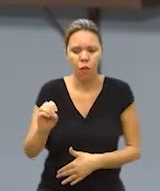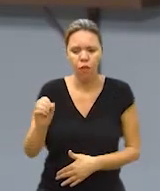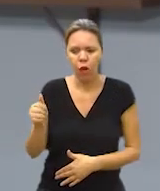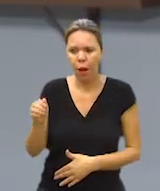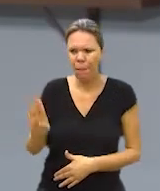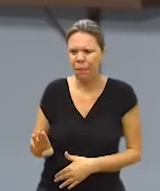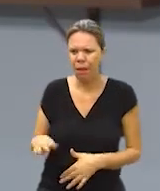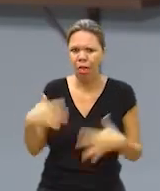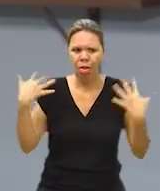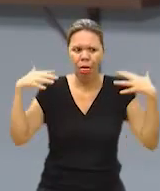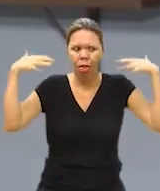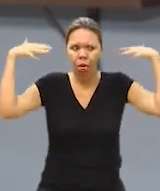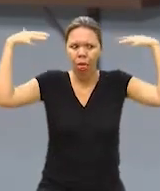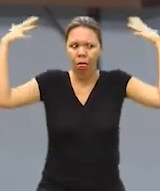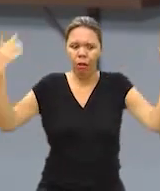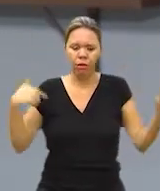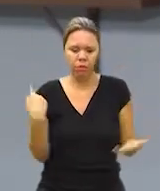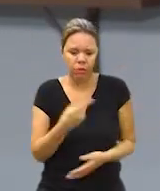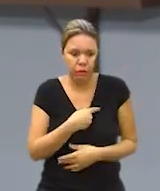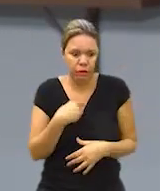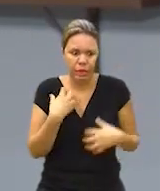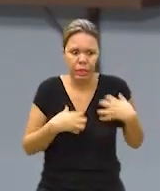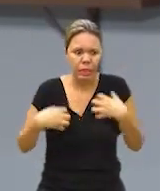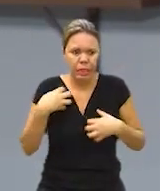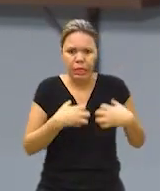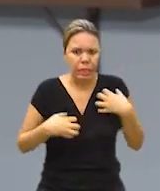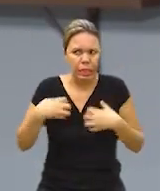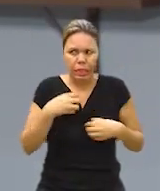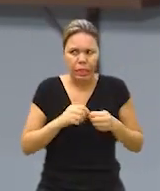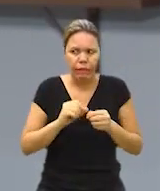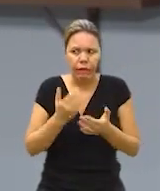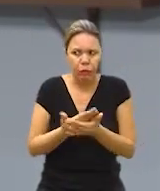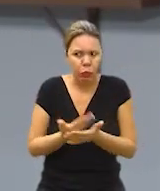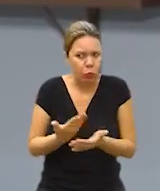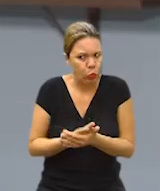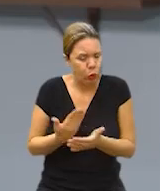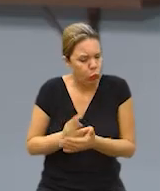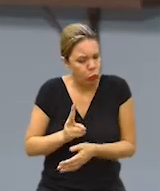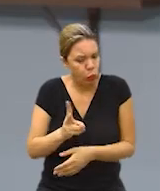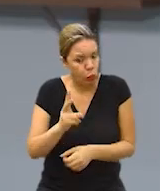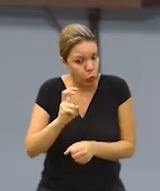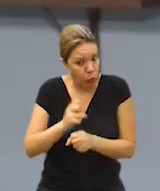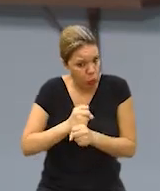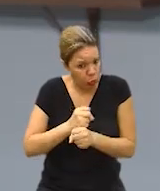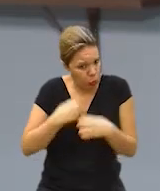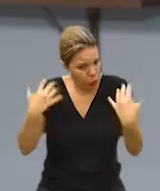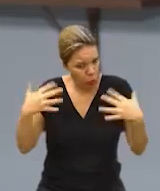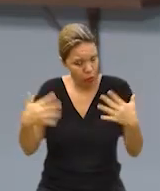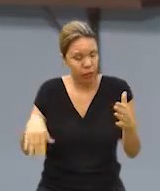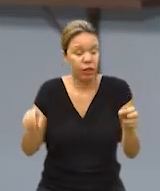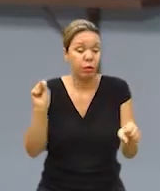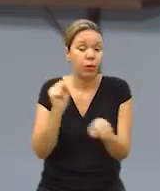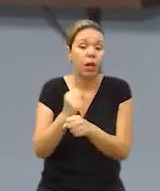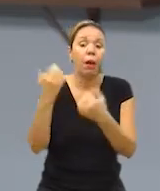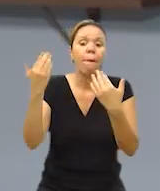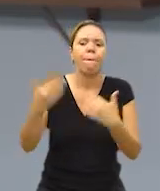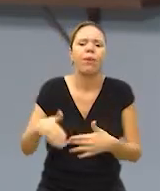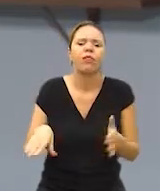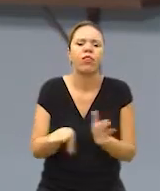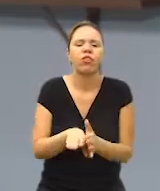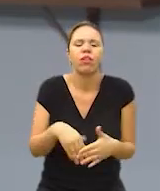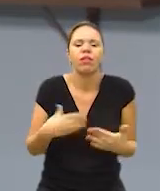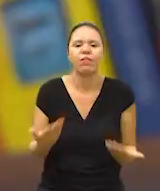bicho papão quando a gente é criança, né? Fica apavorando. A gente vai fazendo, estudando, 5 anos, esperando essa prova aí